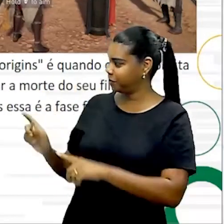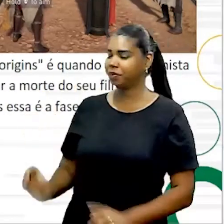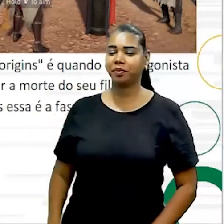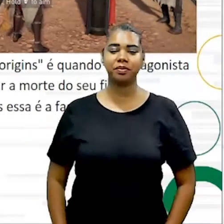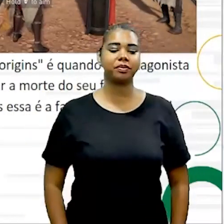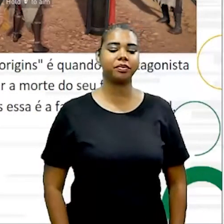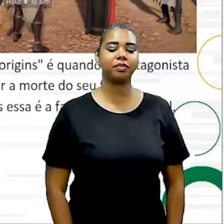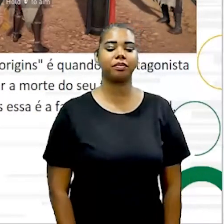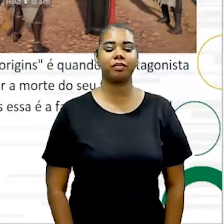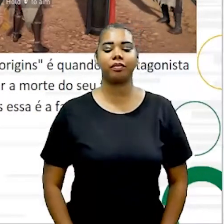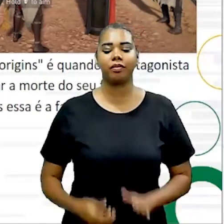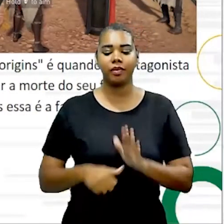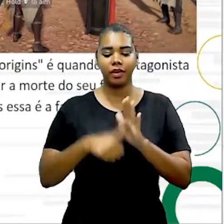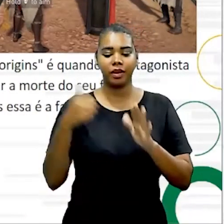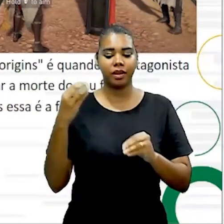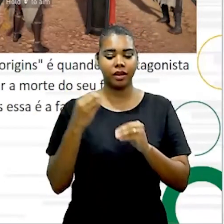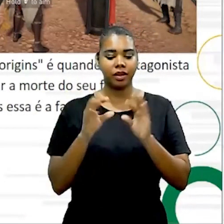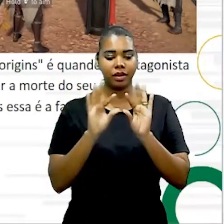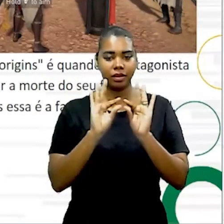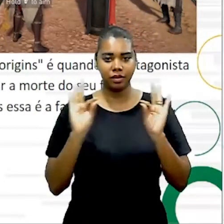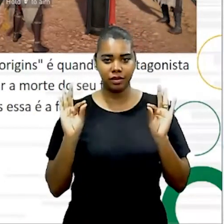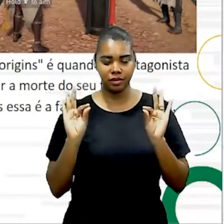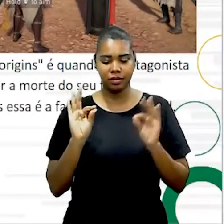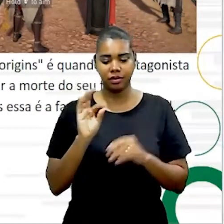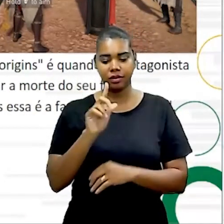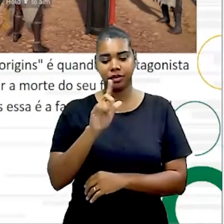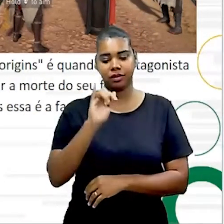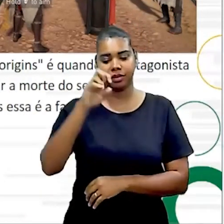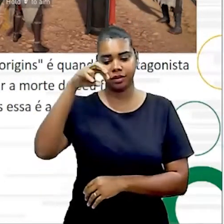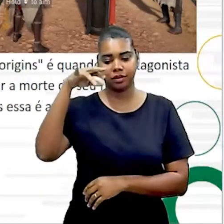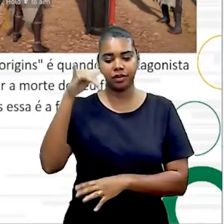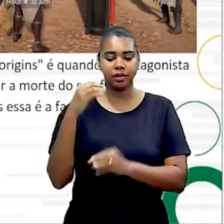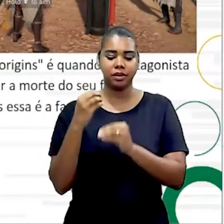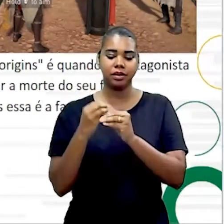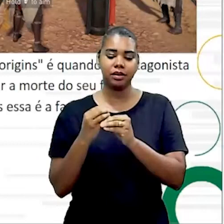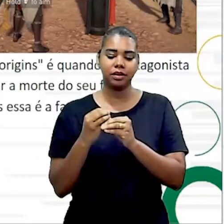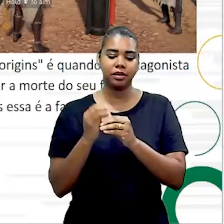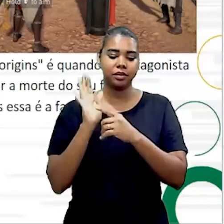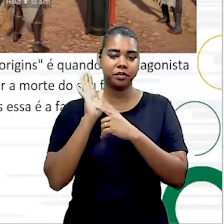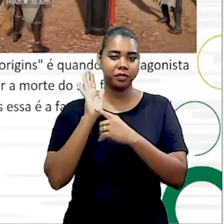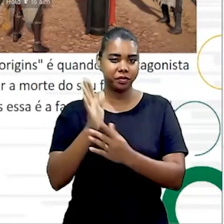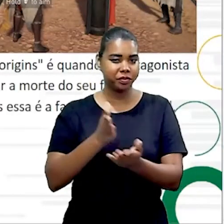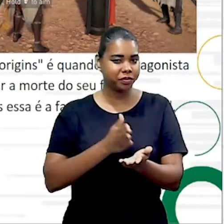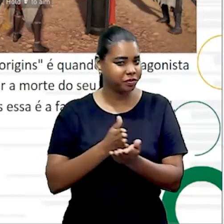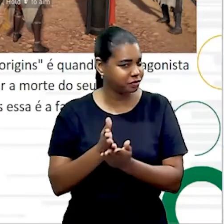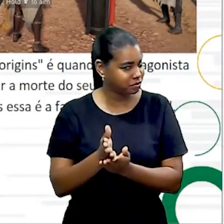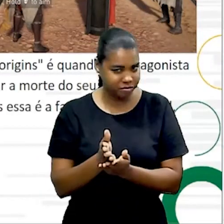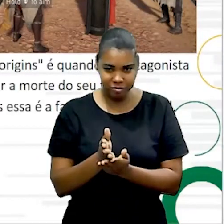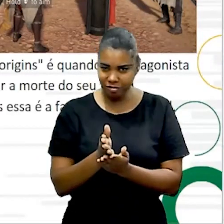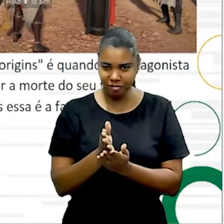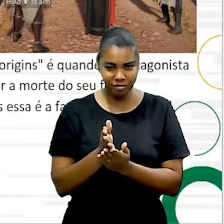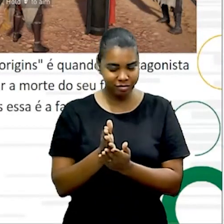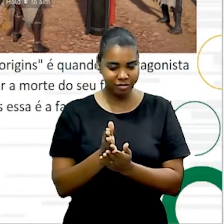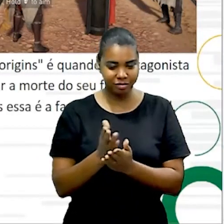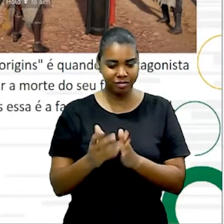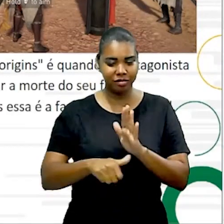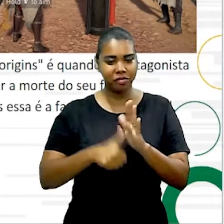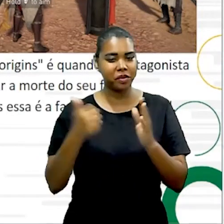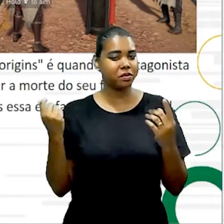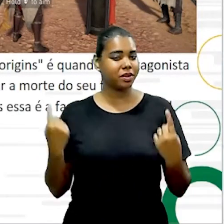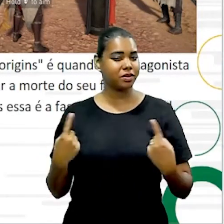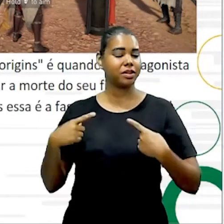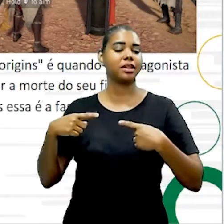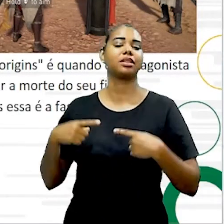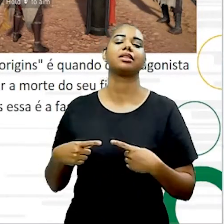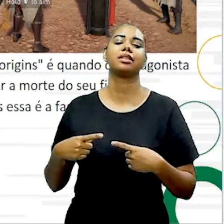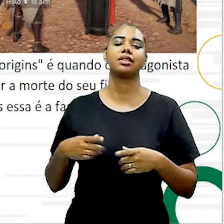Tem a travessia do primeiro linear. É quando o herói parte na aventura e cruza o limite de seus primeiros desafios. É